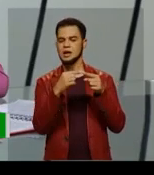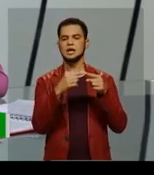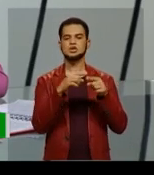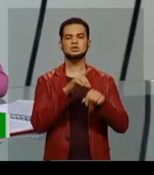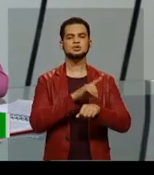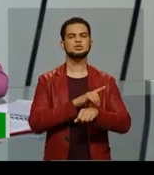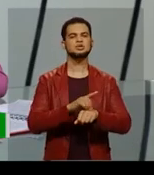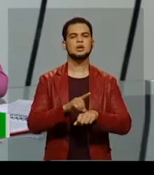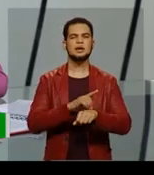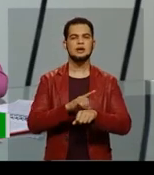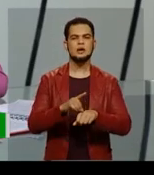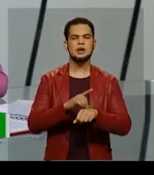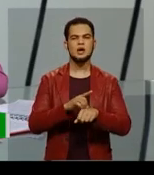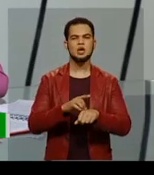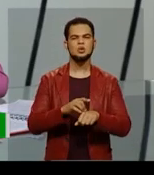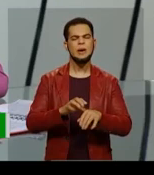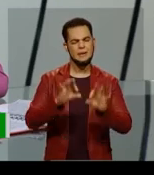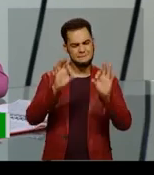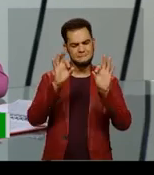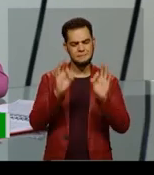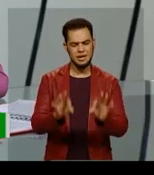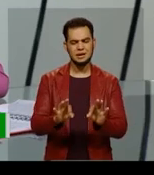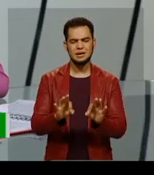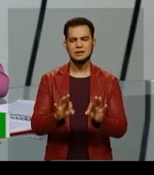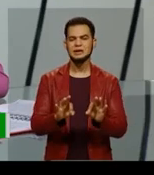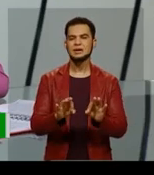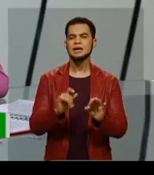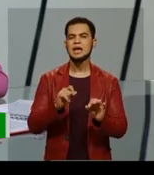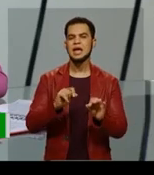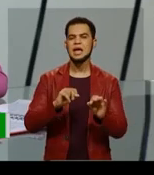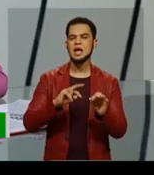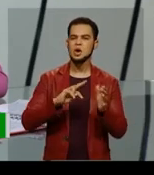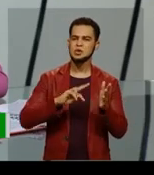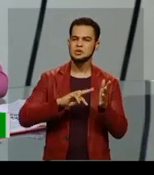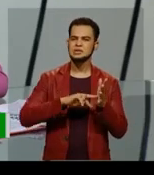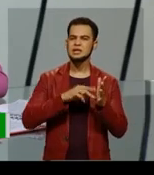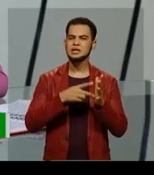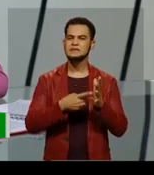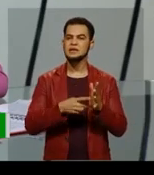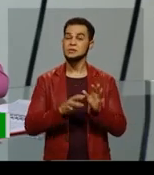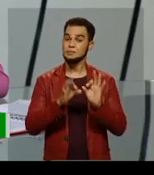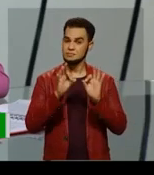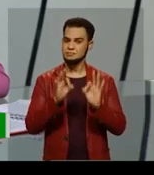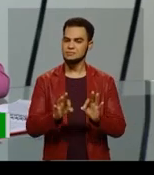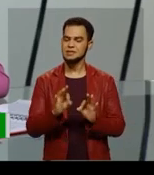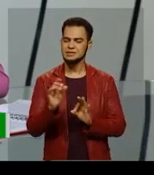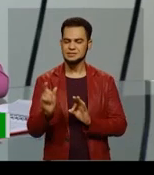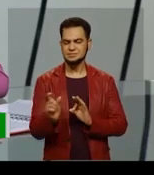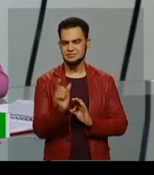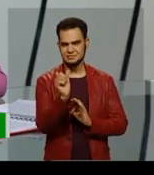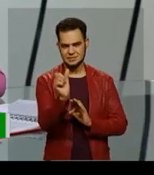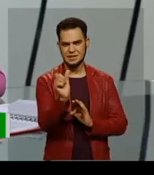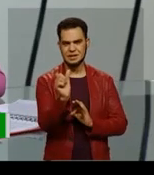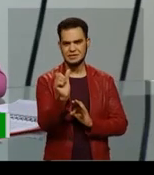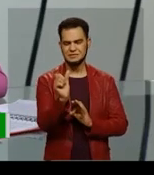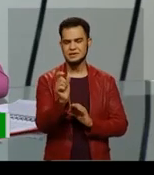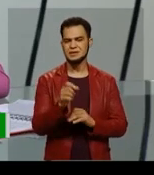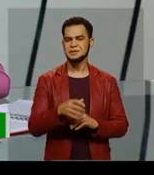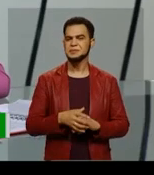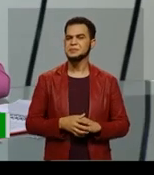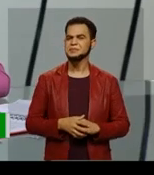É aquele sentido. Qual que é o significado daquela palavra? Então, é aquele.